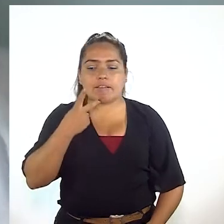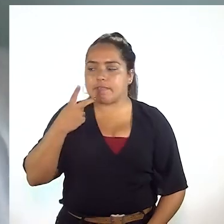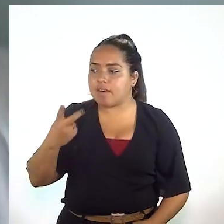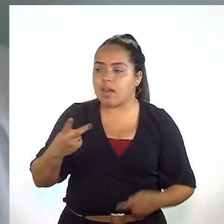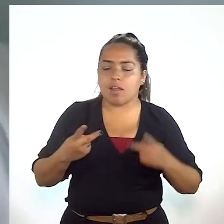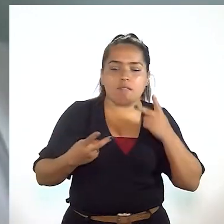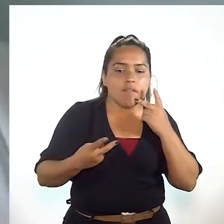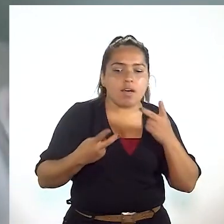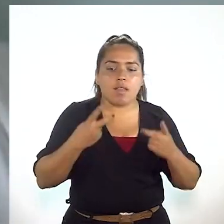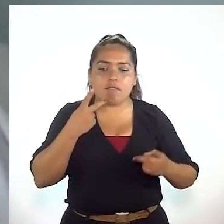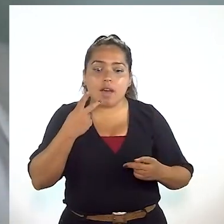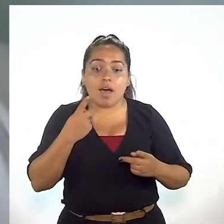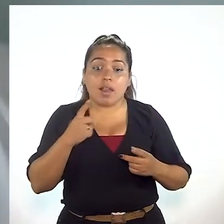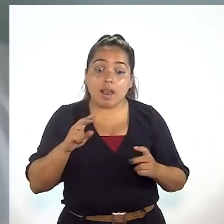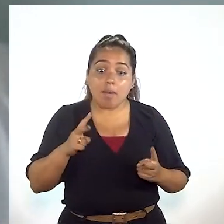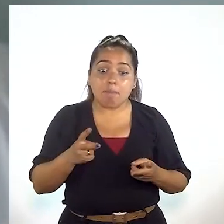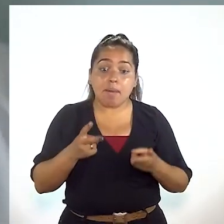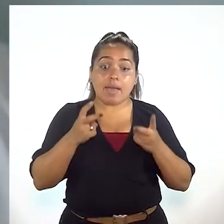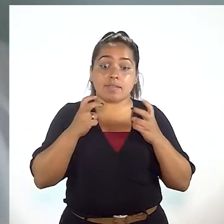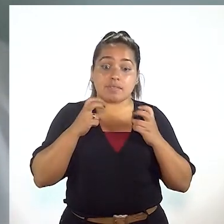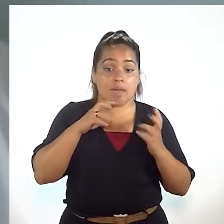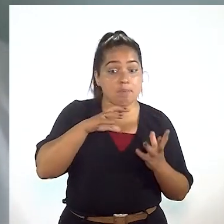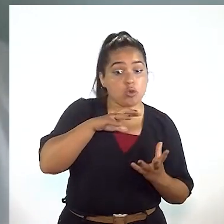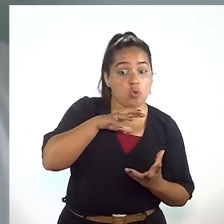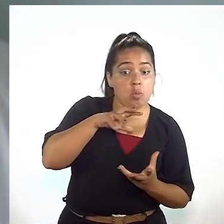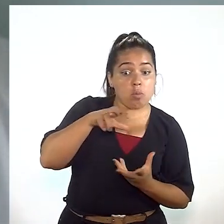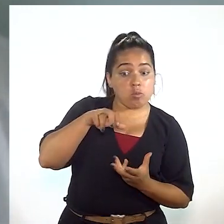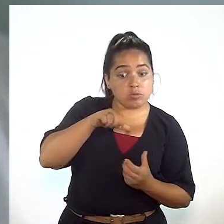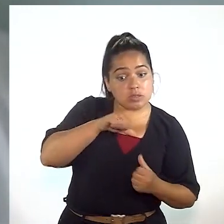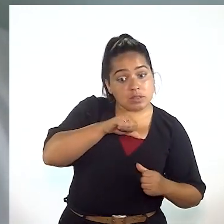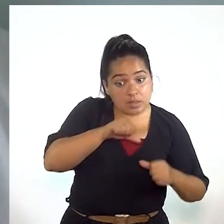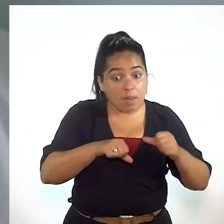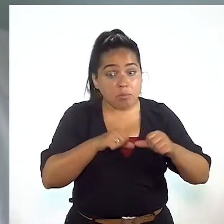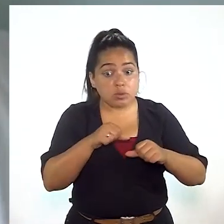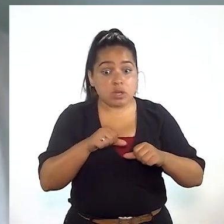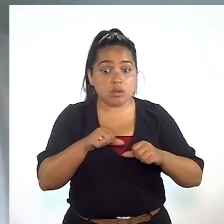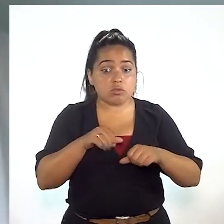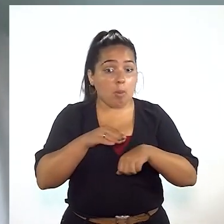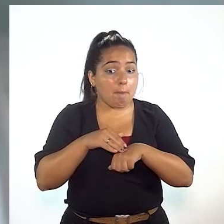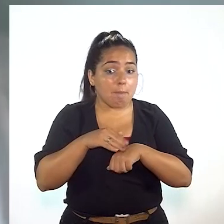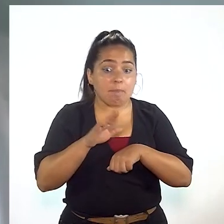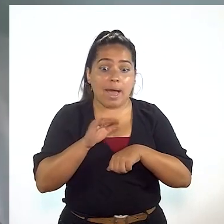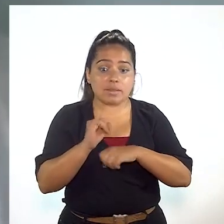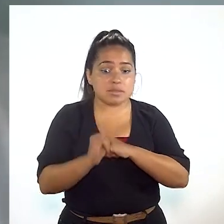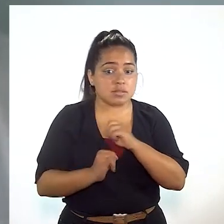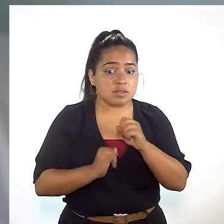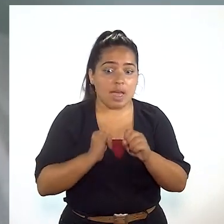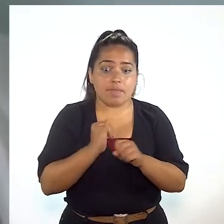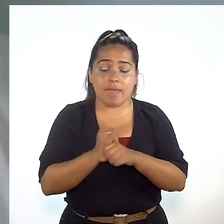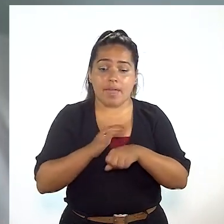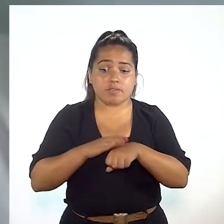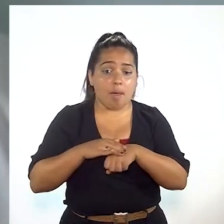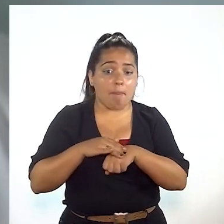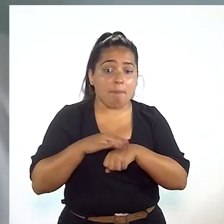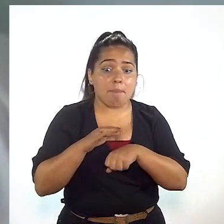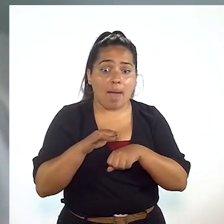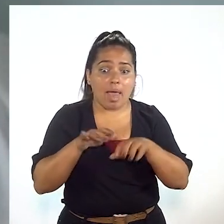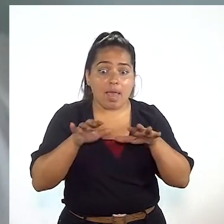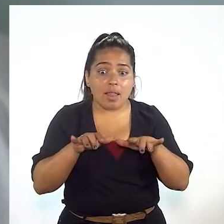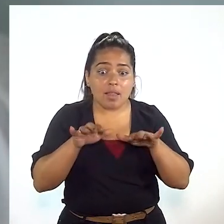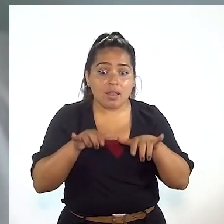gente... na verdade, nas falas aqui, vamos percebendo essa passagem para um mundo mais digital,